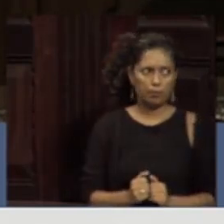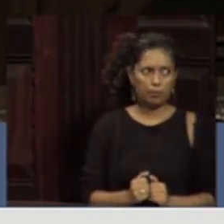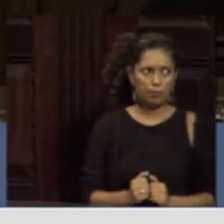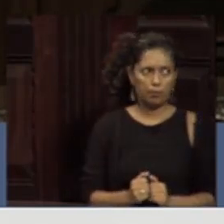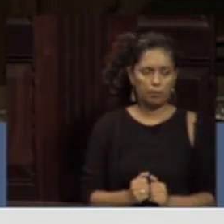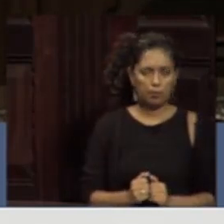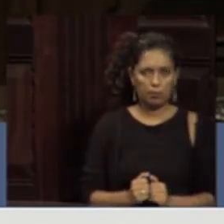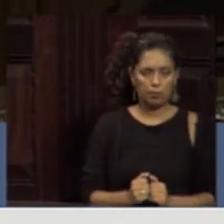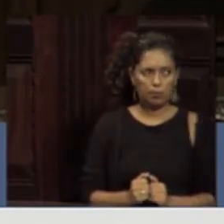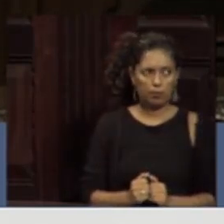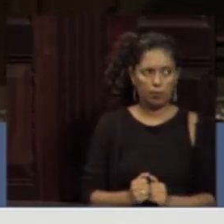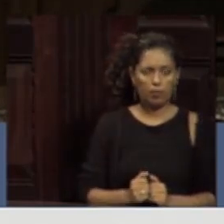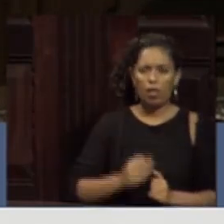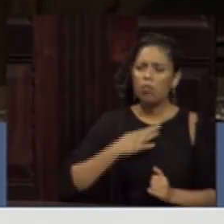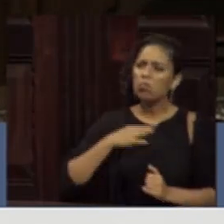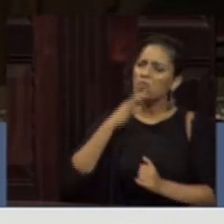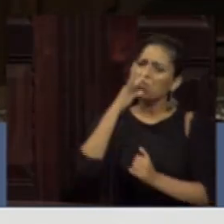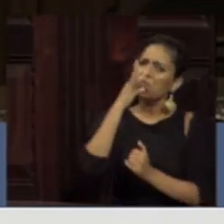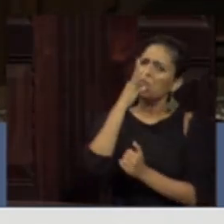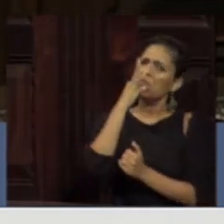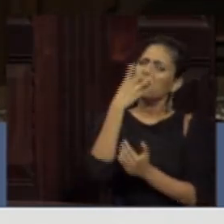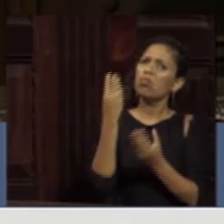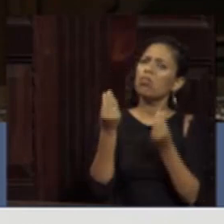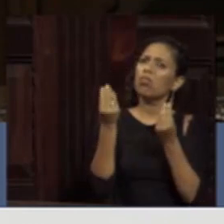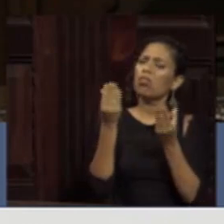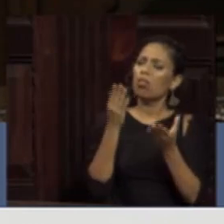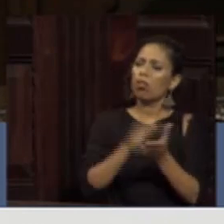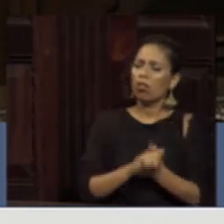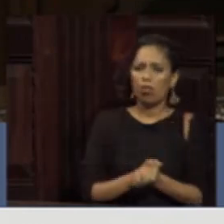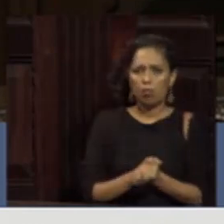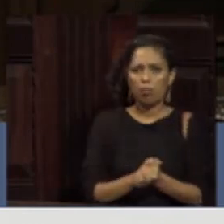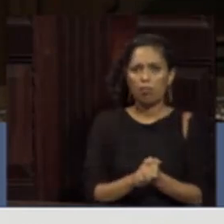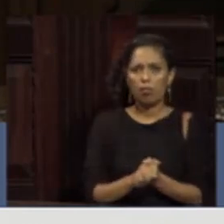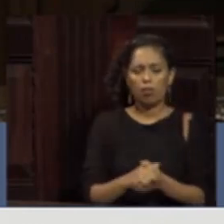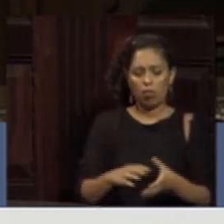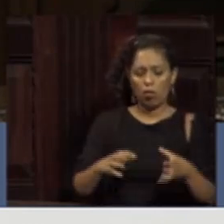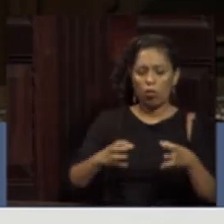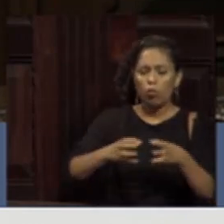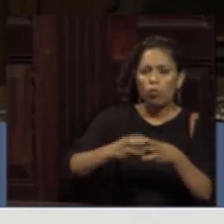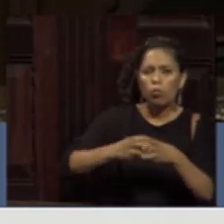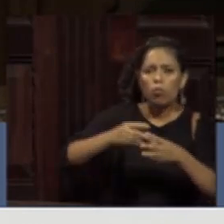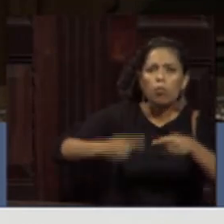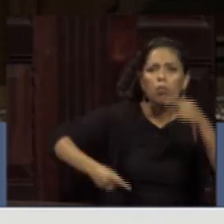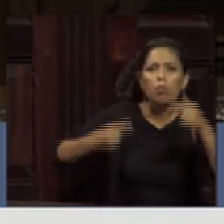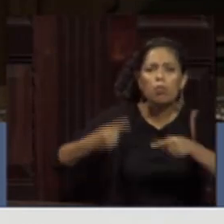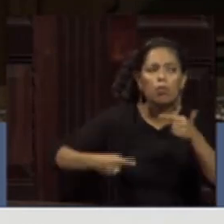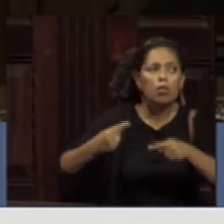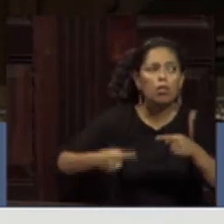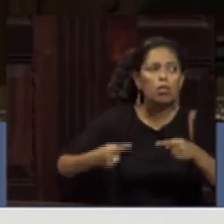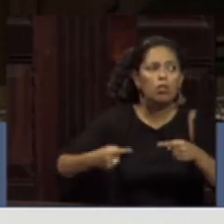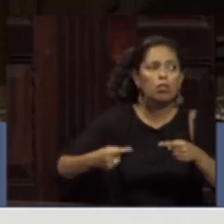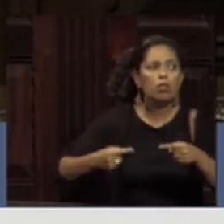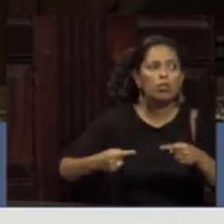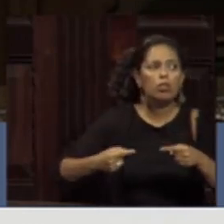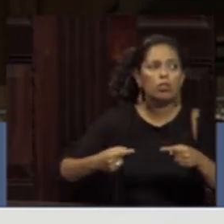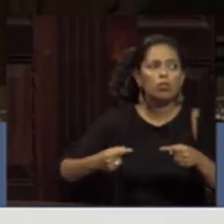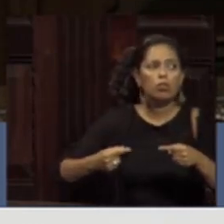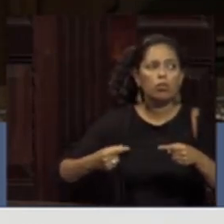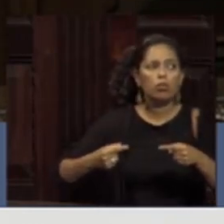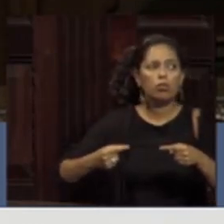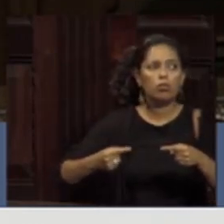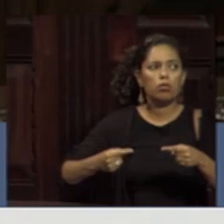tais fatos não ocorrerão. Porque partido não tem dono. Partido é uma agremiação que